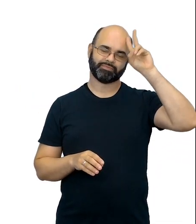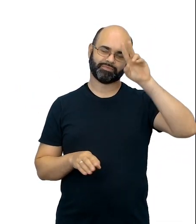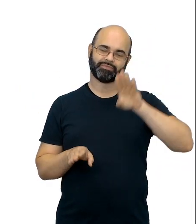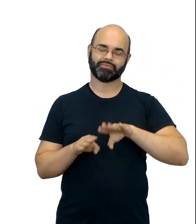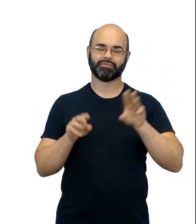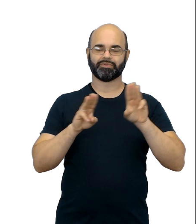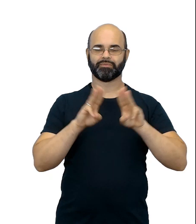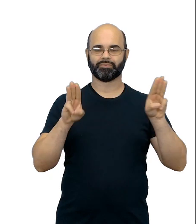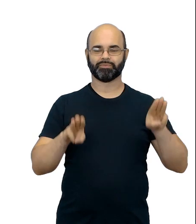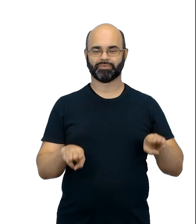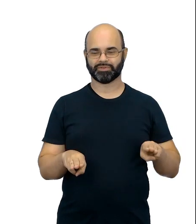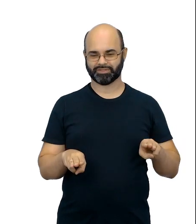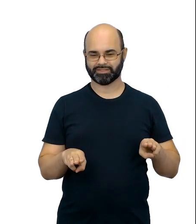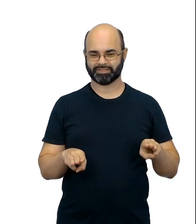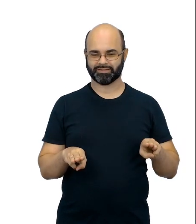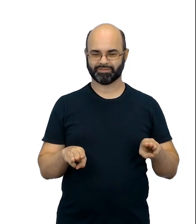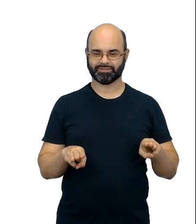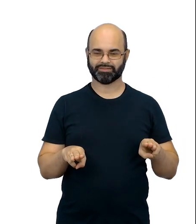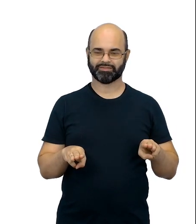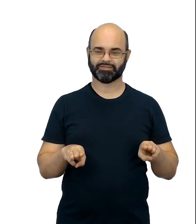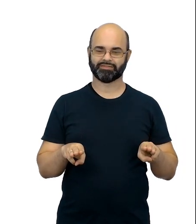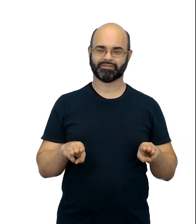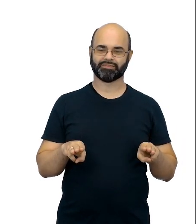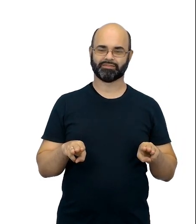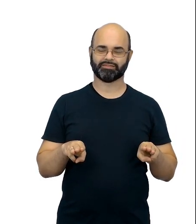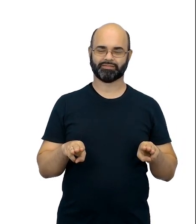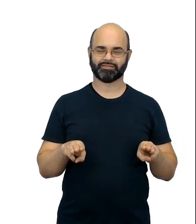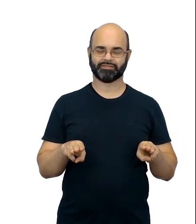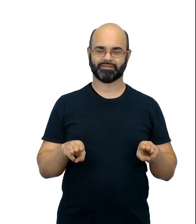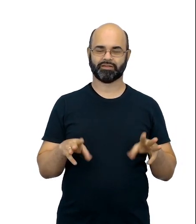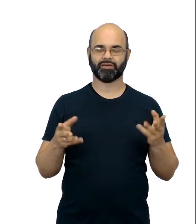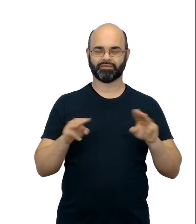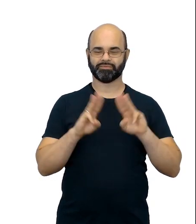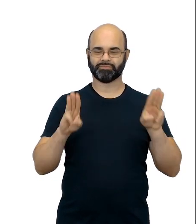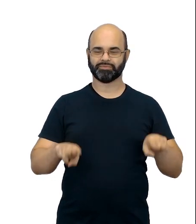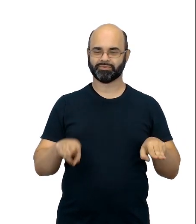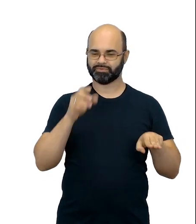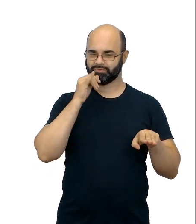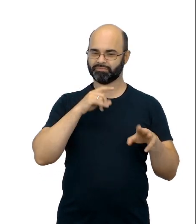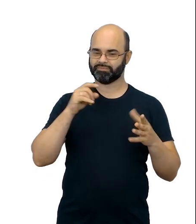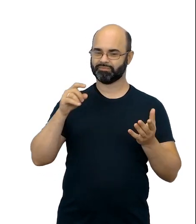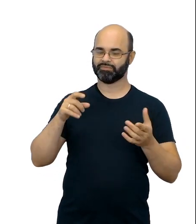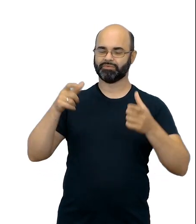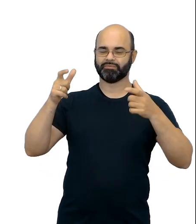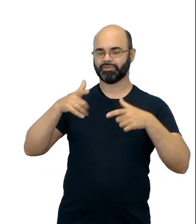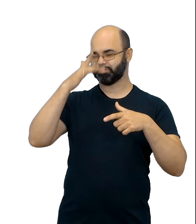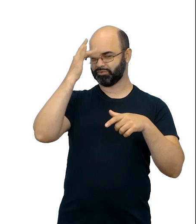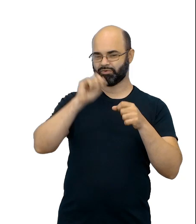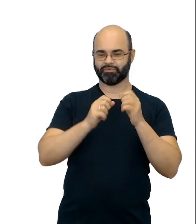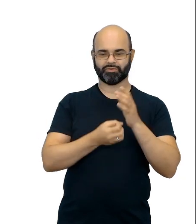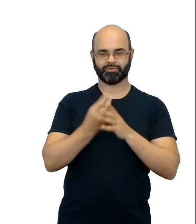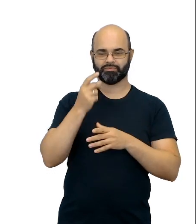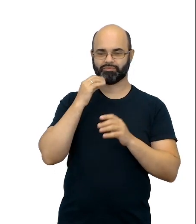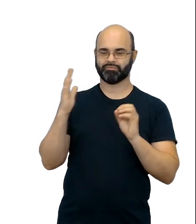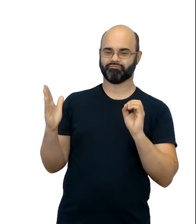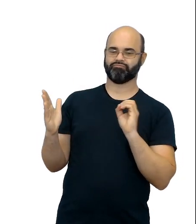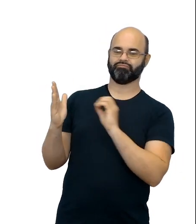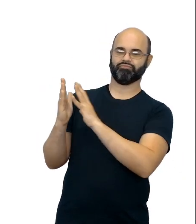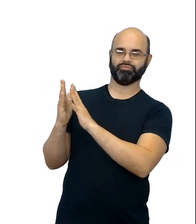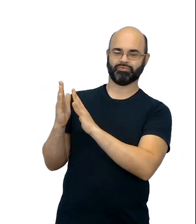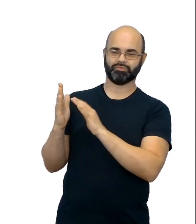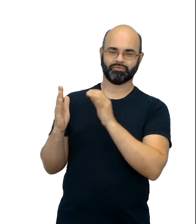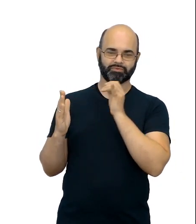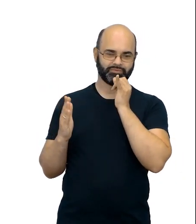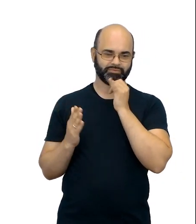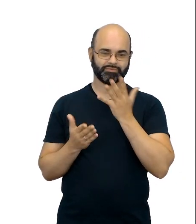museus onde apresentam agora também nas paredes, interativamente, as obras de um autor, né? Nós temos aí de volta, quem é de São